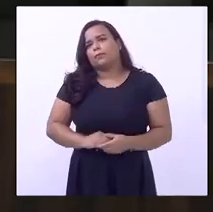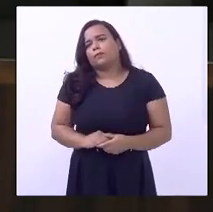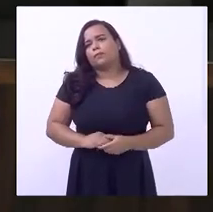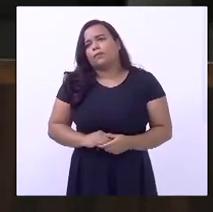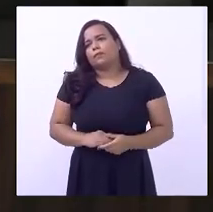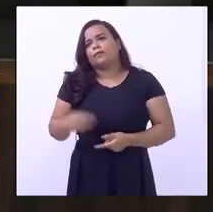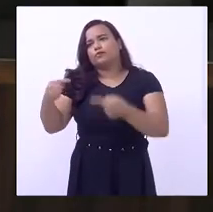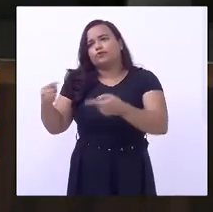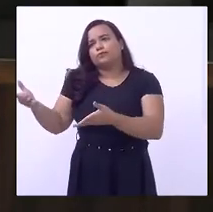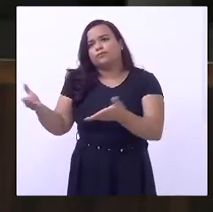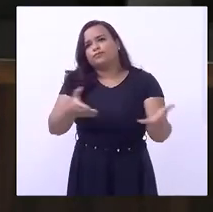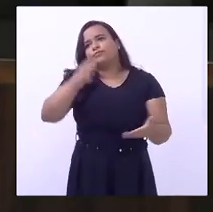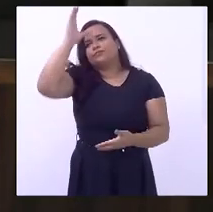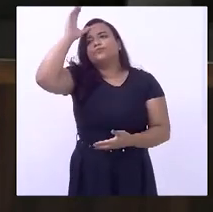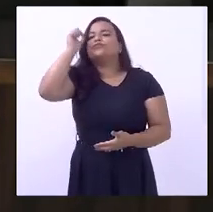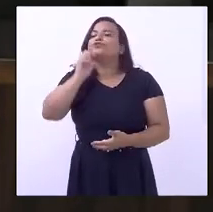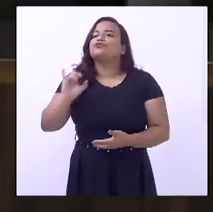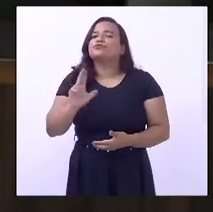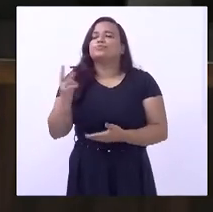Para discutir, deputada Tia Ju.